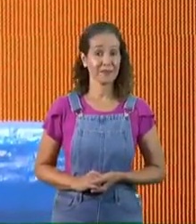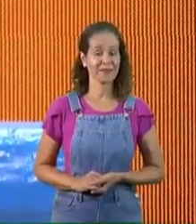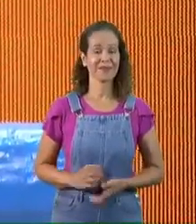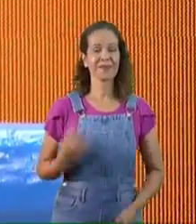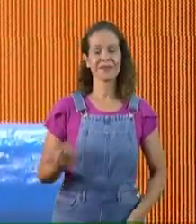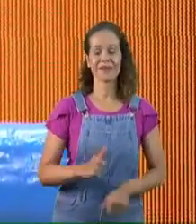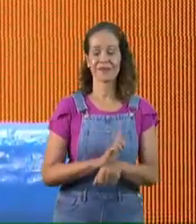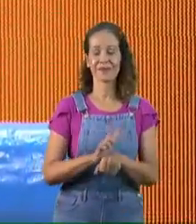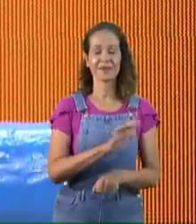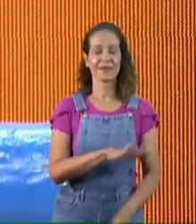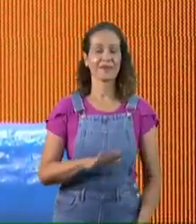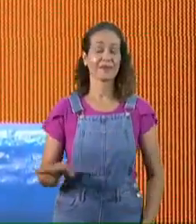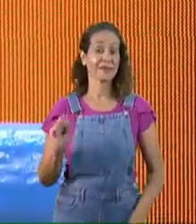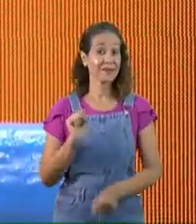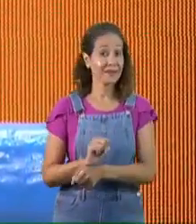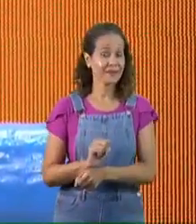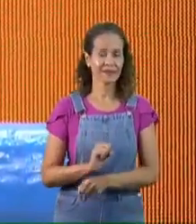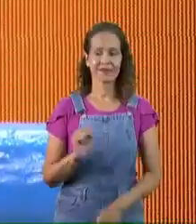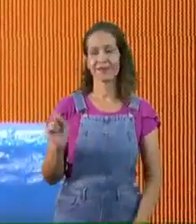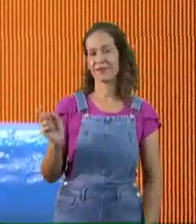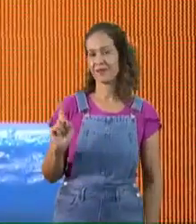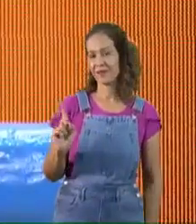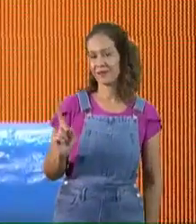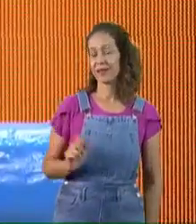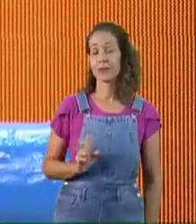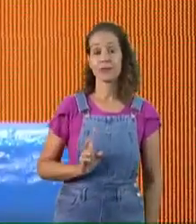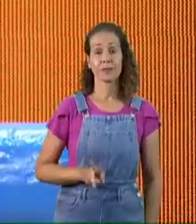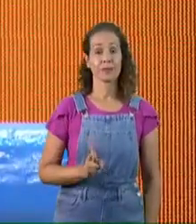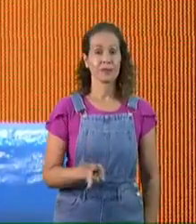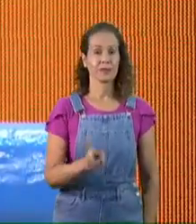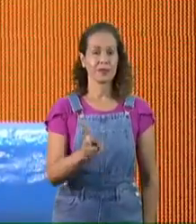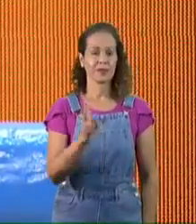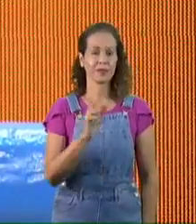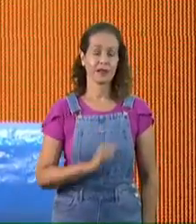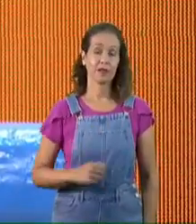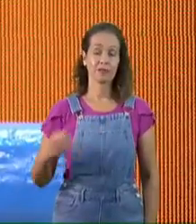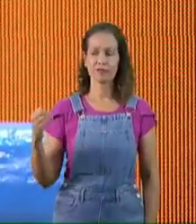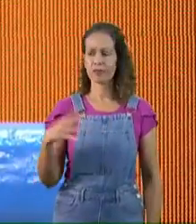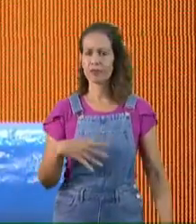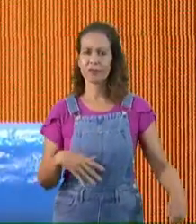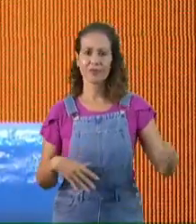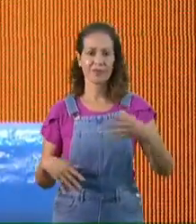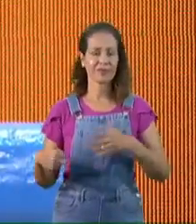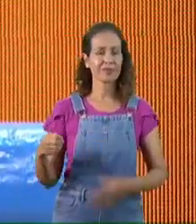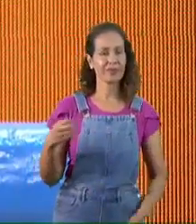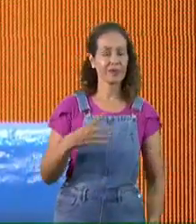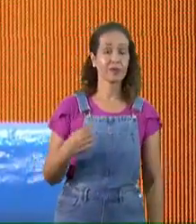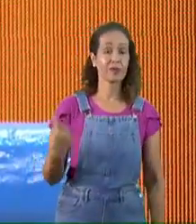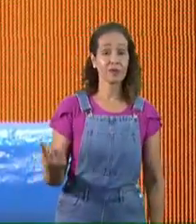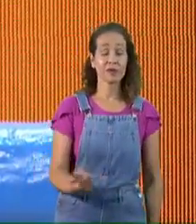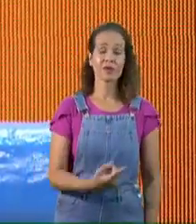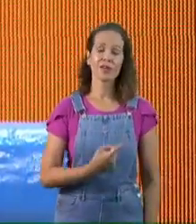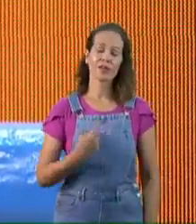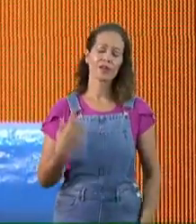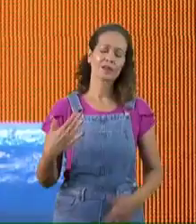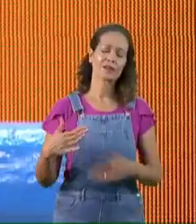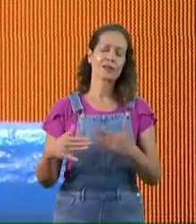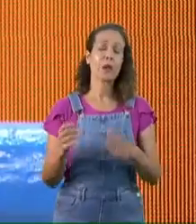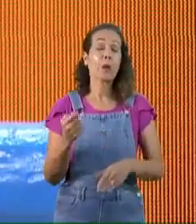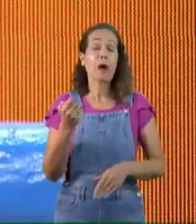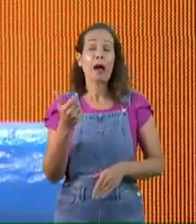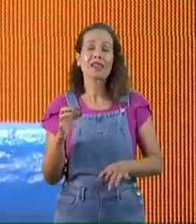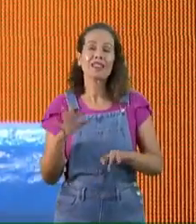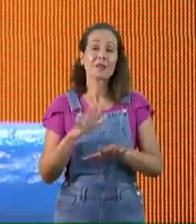Nosso Lagoinha Kids não para, né? Como sempre, com muitas novidades. Estamos aí caminhando para